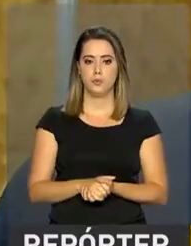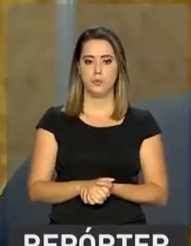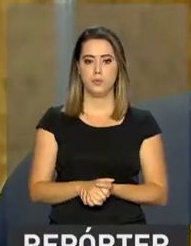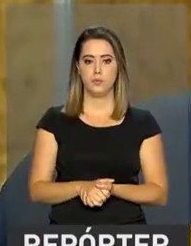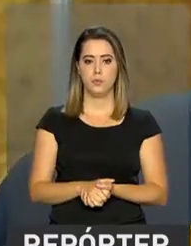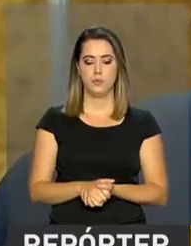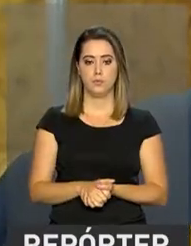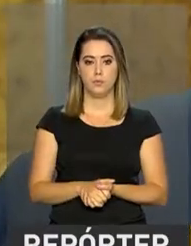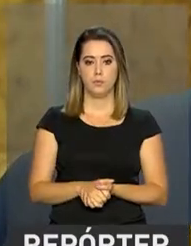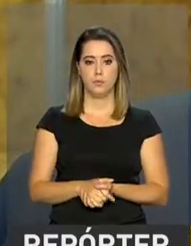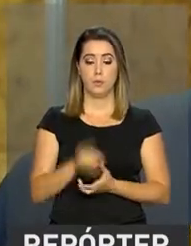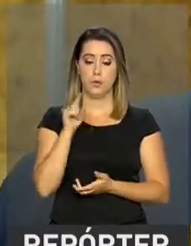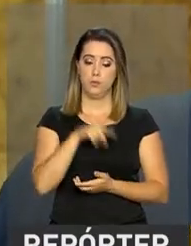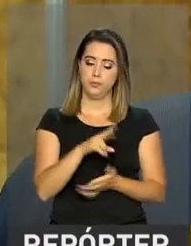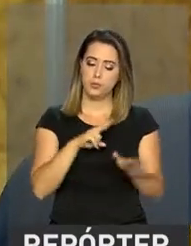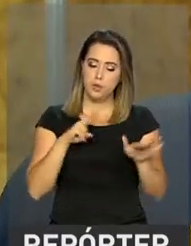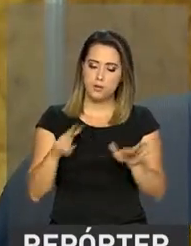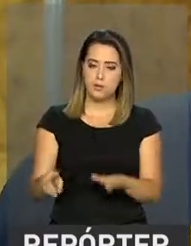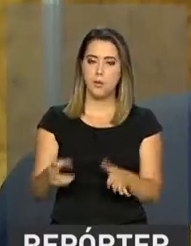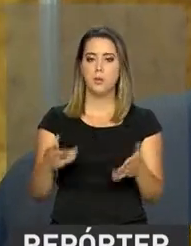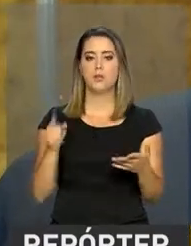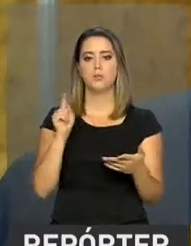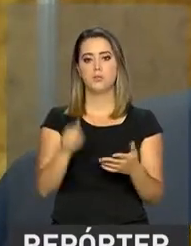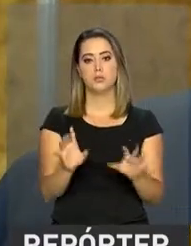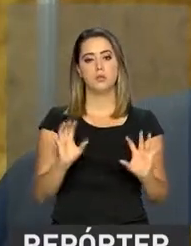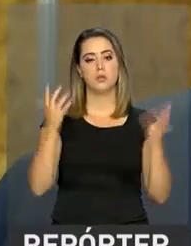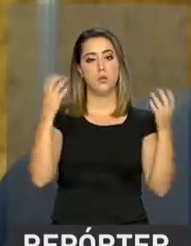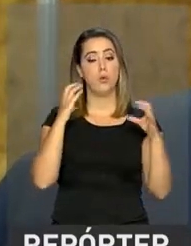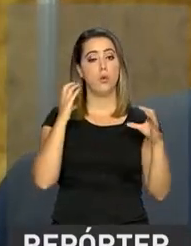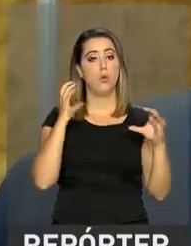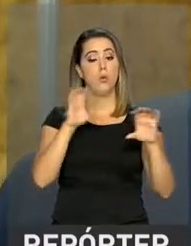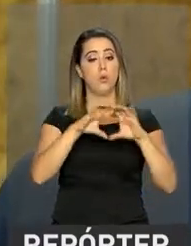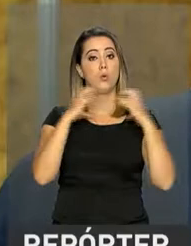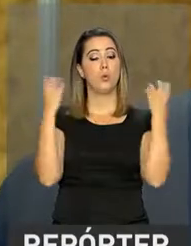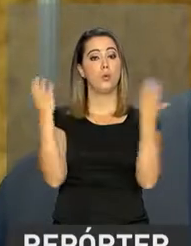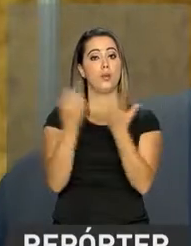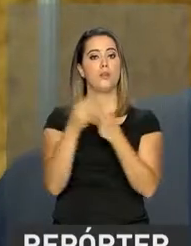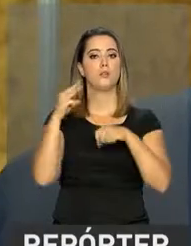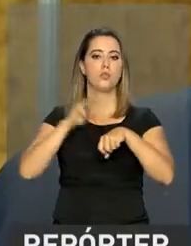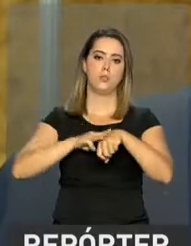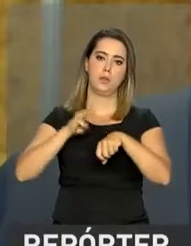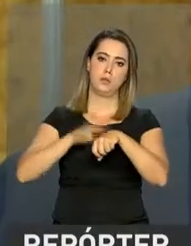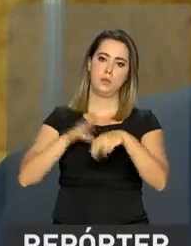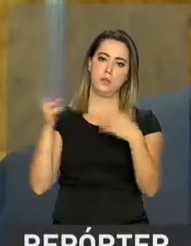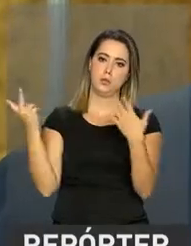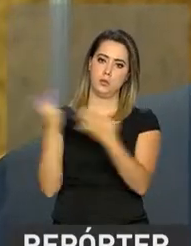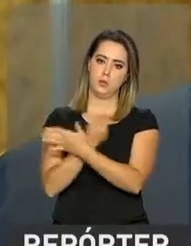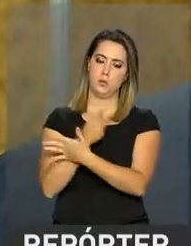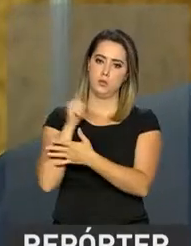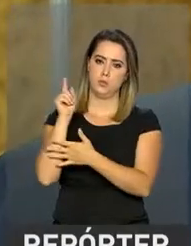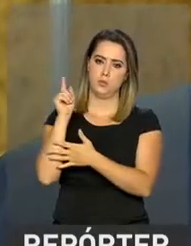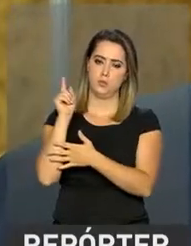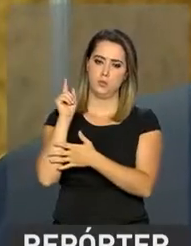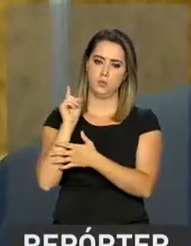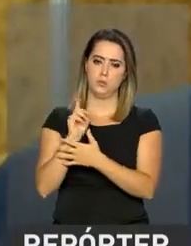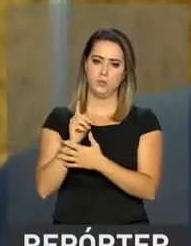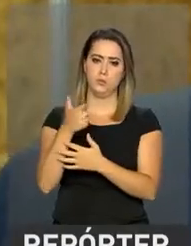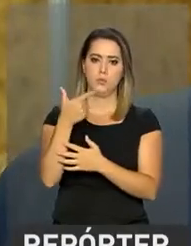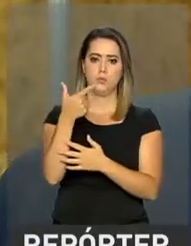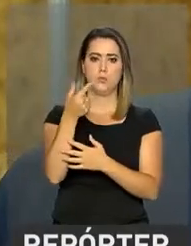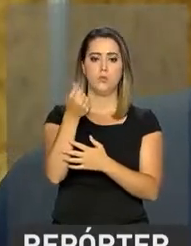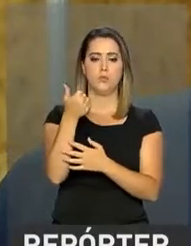semana, pela realização do Congresso Internacional de Matemáticos, que vai ter lugar em